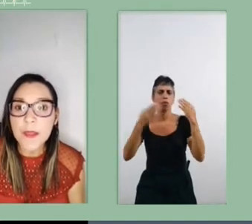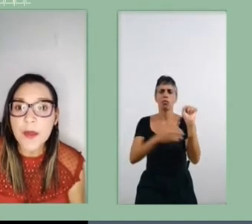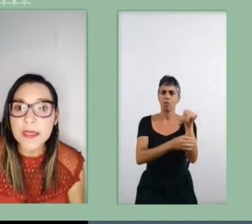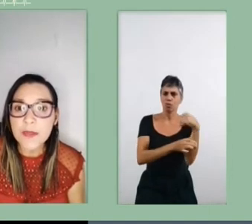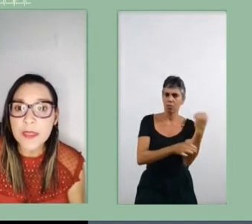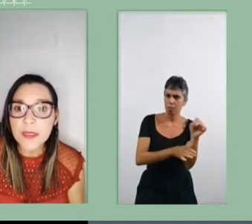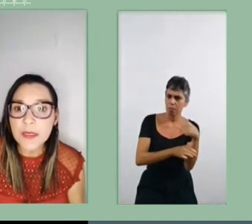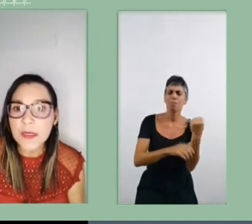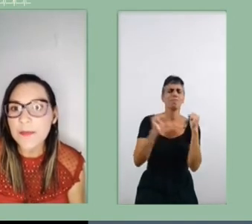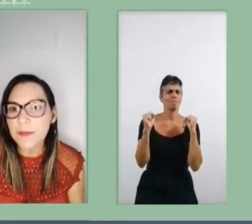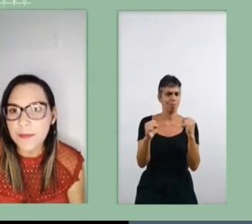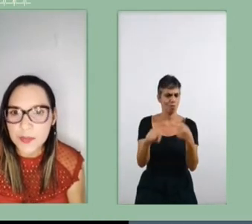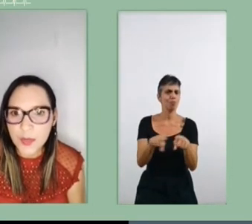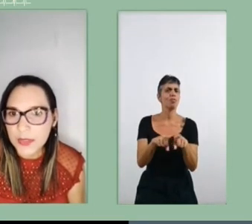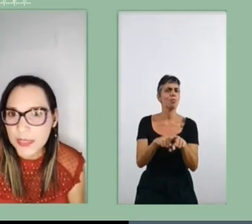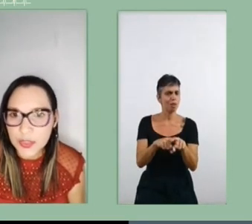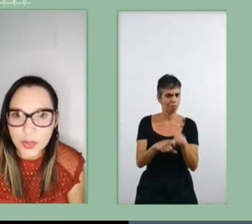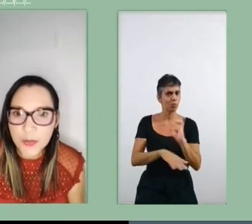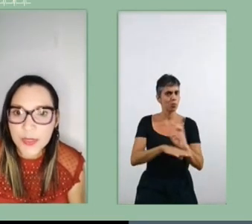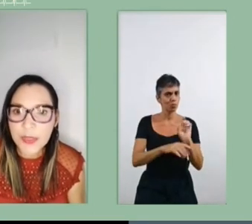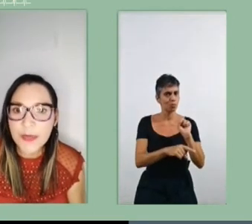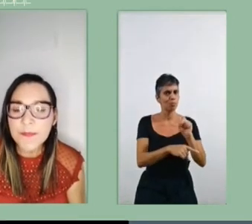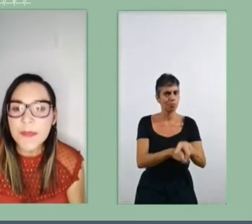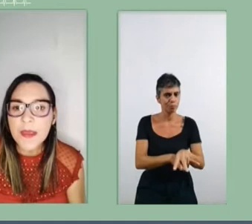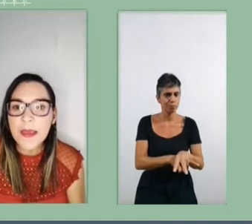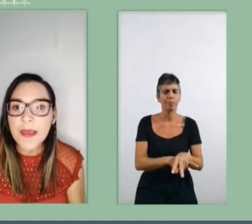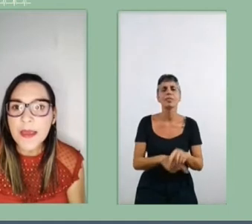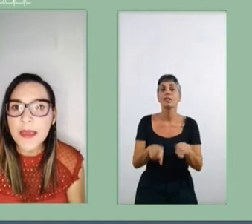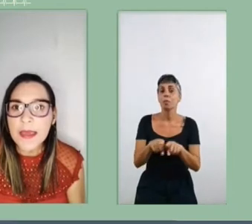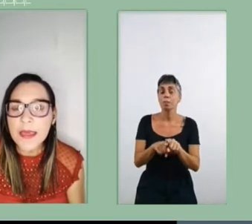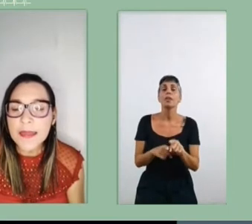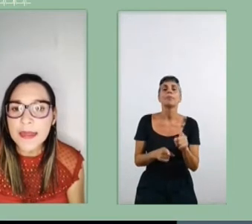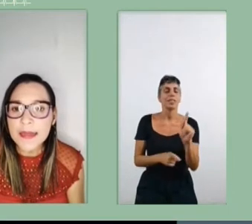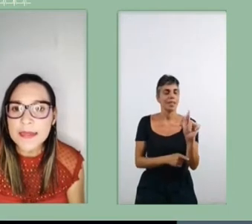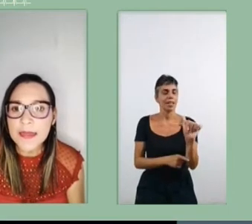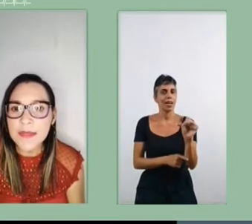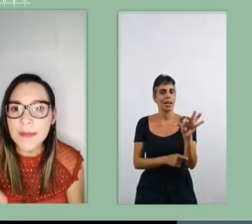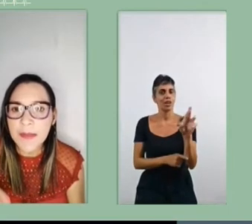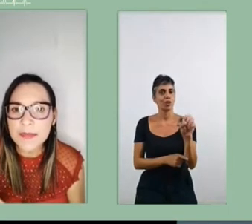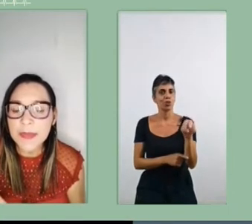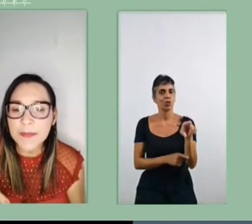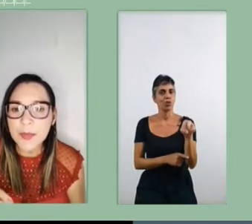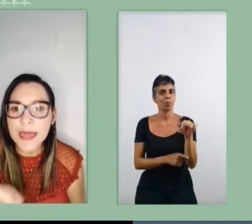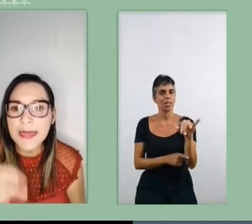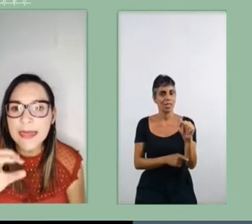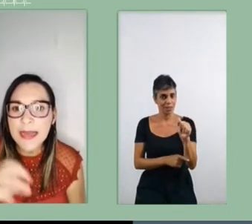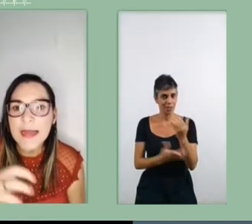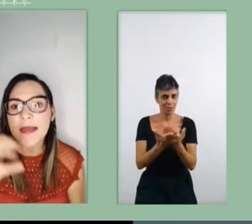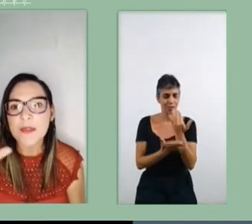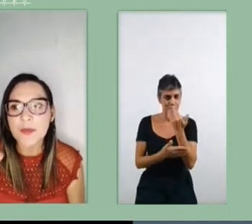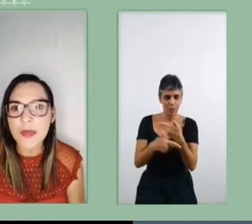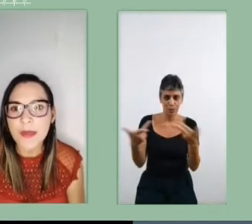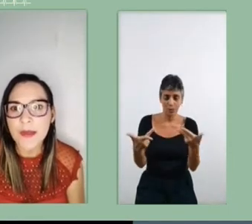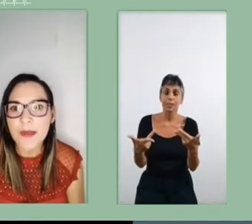fisioterapeutas. Eu acredito que pessoal de gastronomia, quem está interessado nessa parte para poder